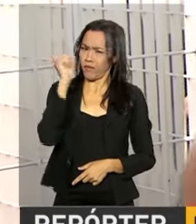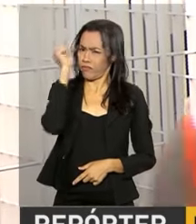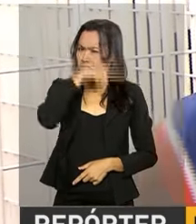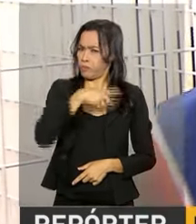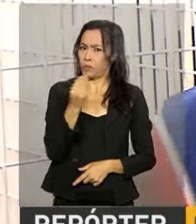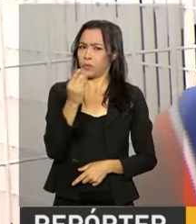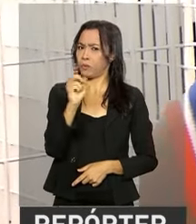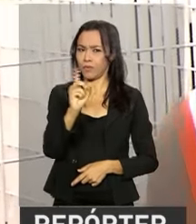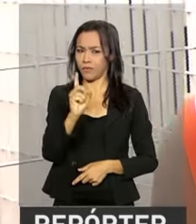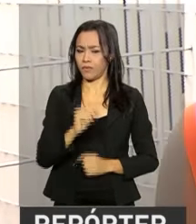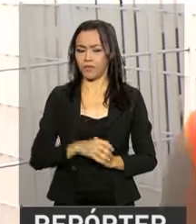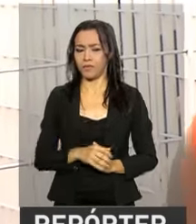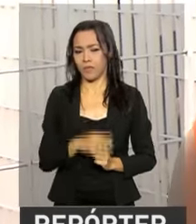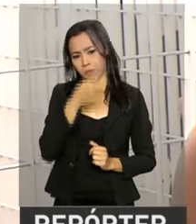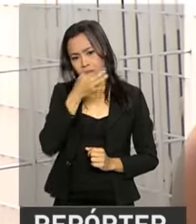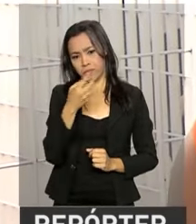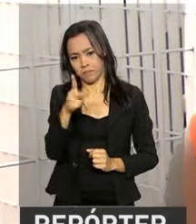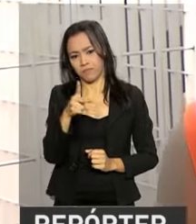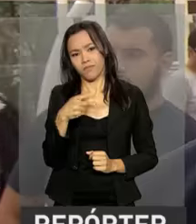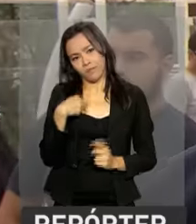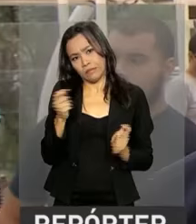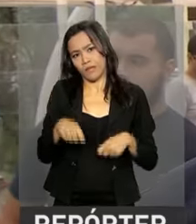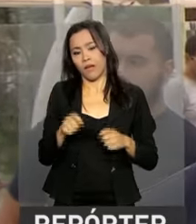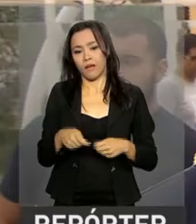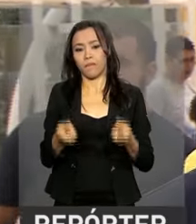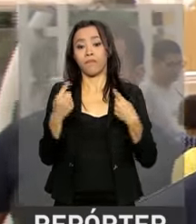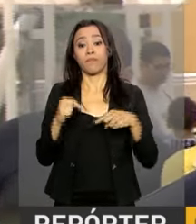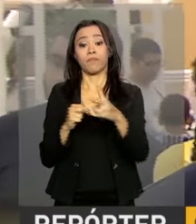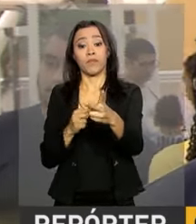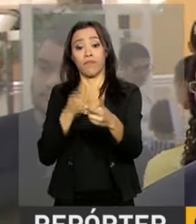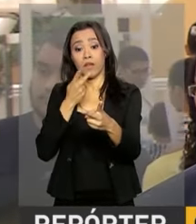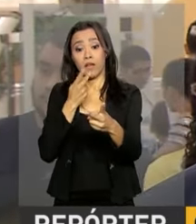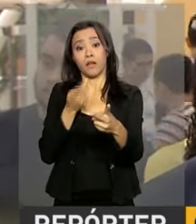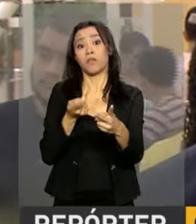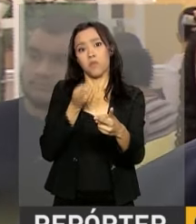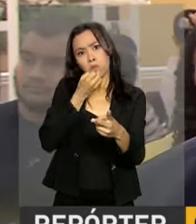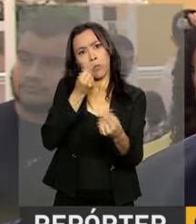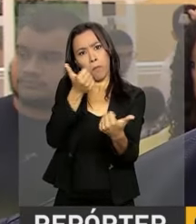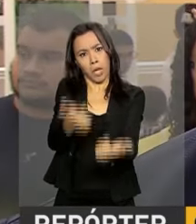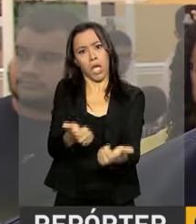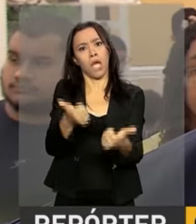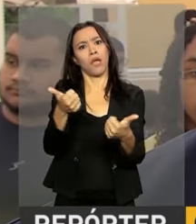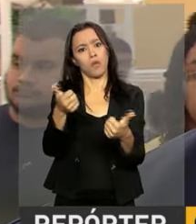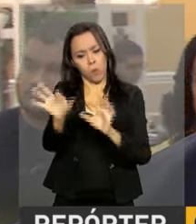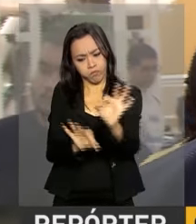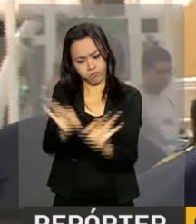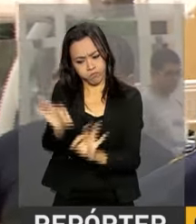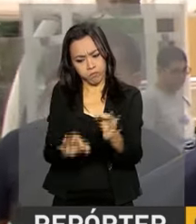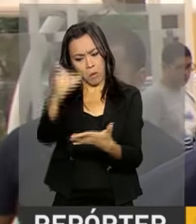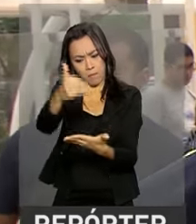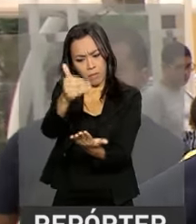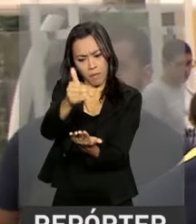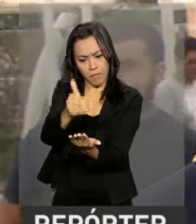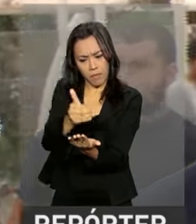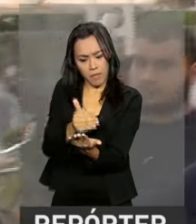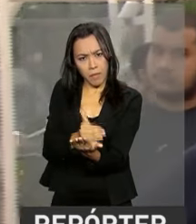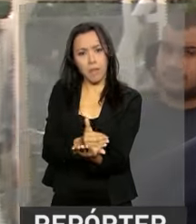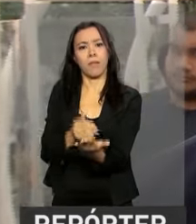difícil não, mas dava para relevar. Humanos, eles cobraram muito bem o conteúdo